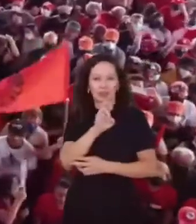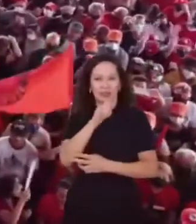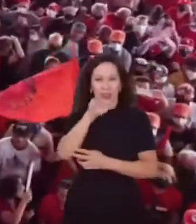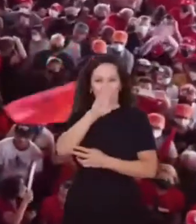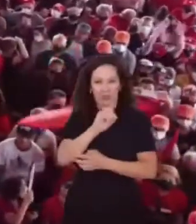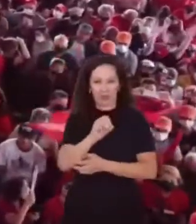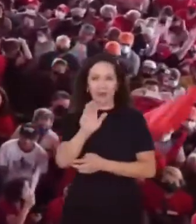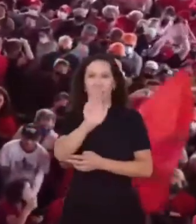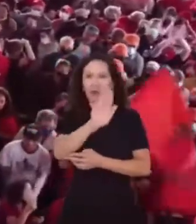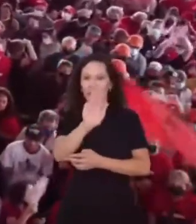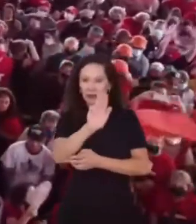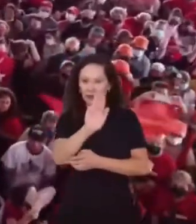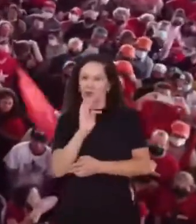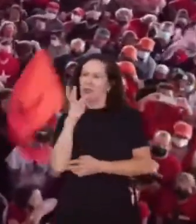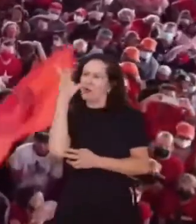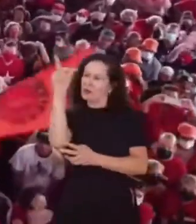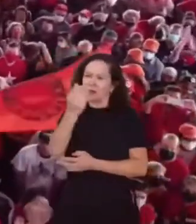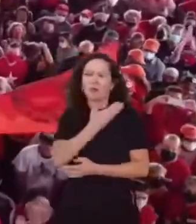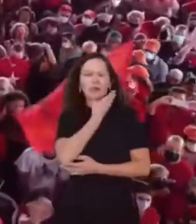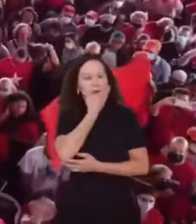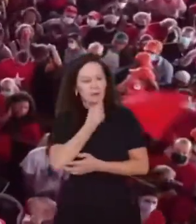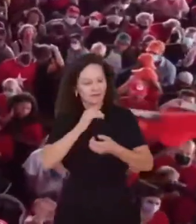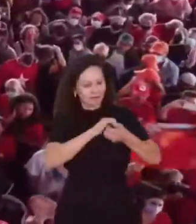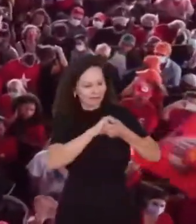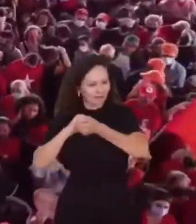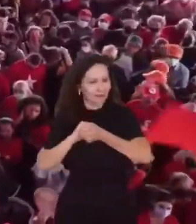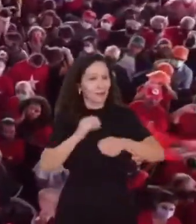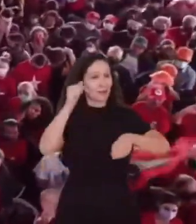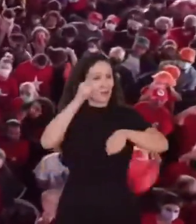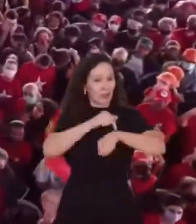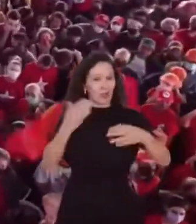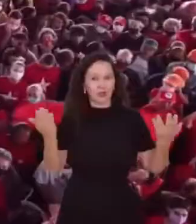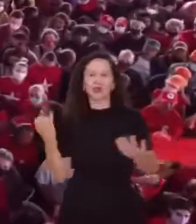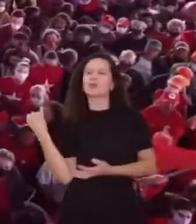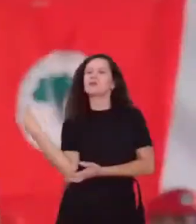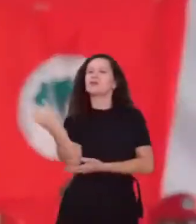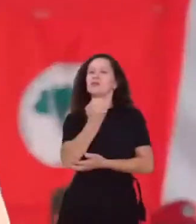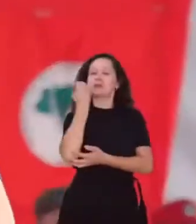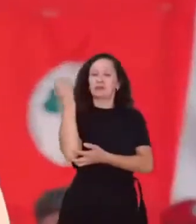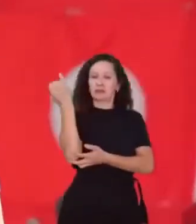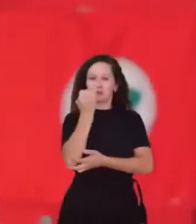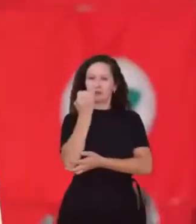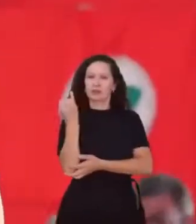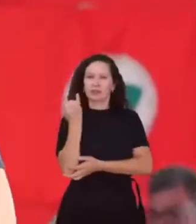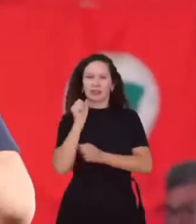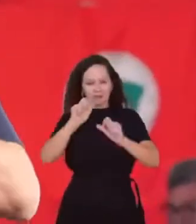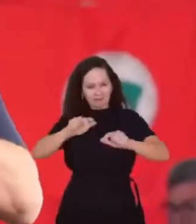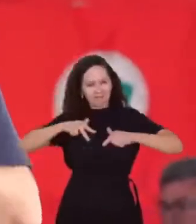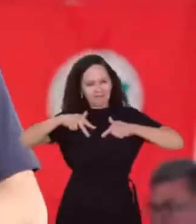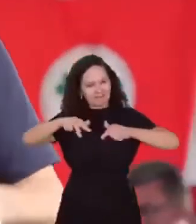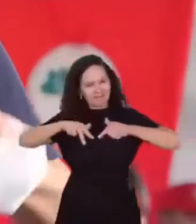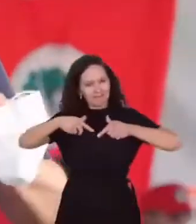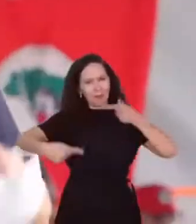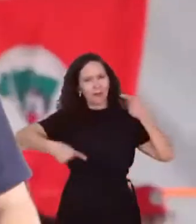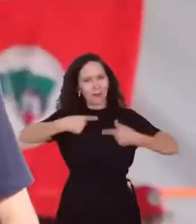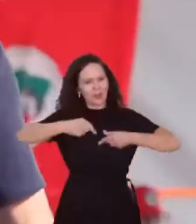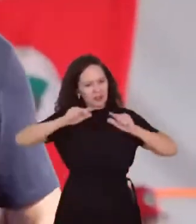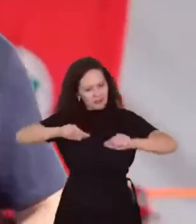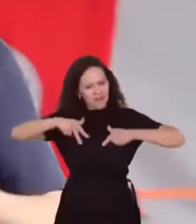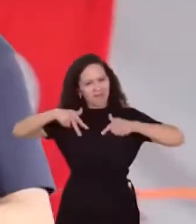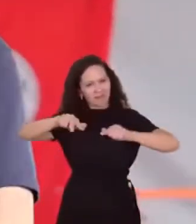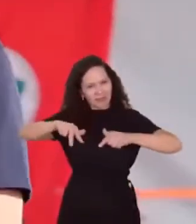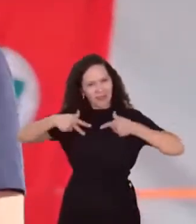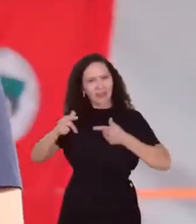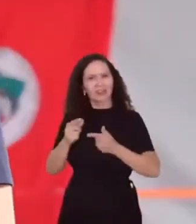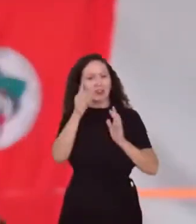companheiros. Um momento importante em que a militância política, a militância pelos direitos e pela